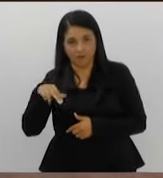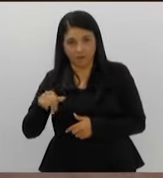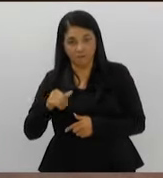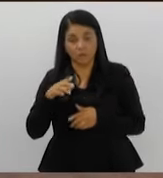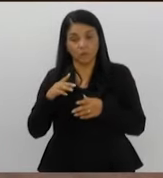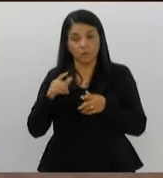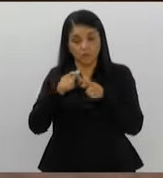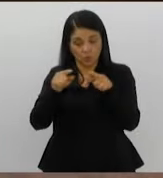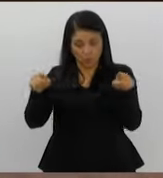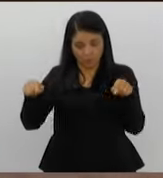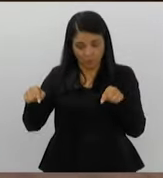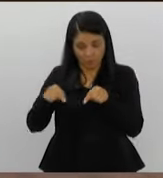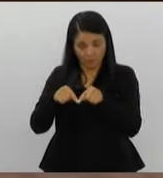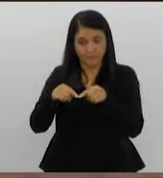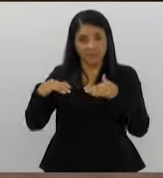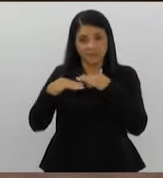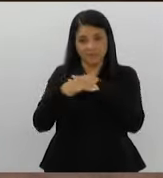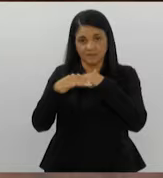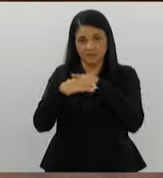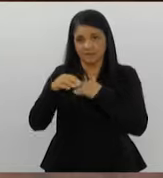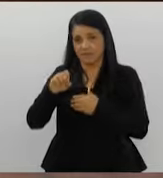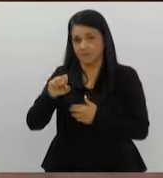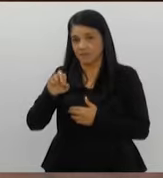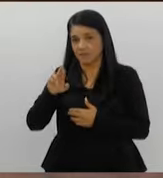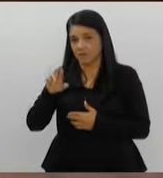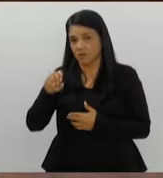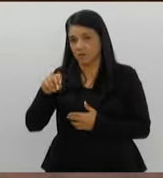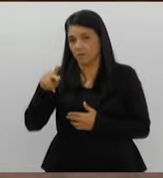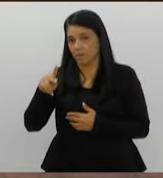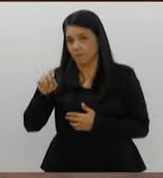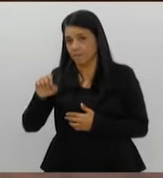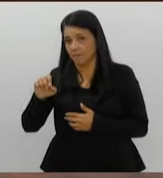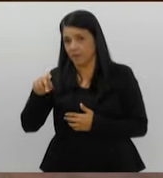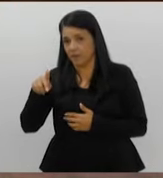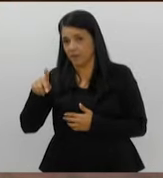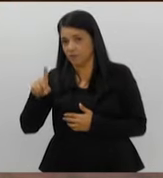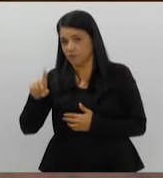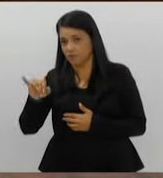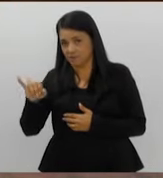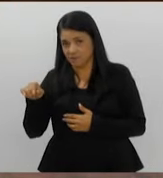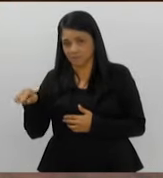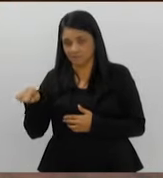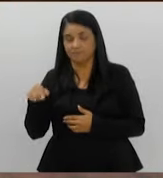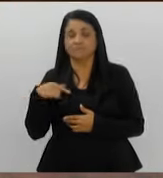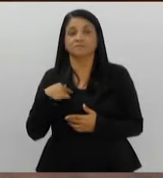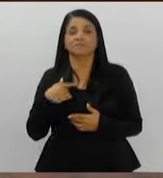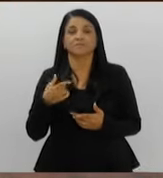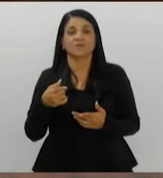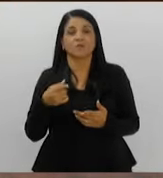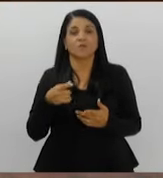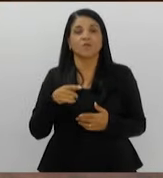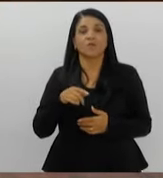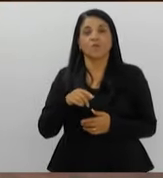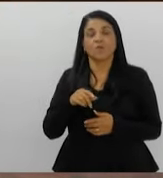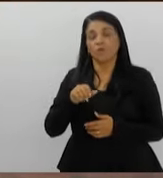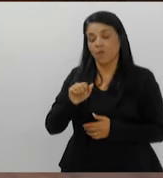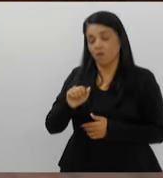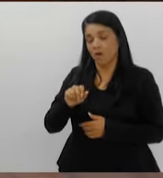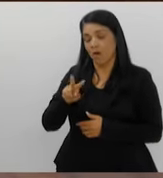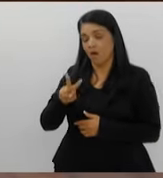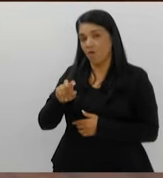na cidade seropédica, deputado Carlos Mink, que nos assiste aqui, o alvará